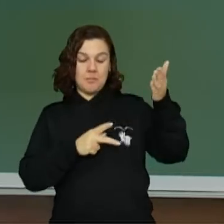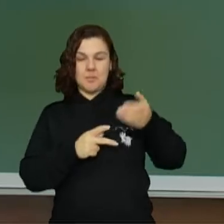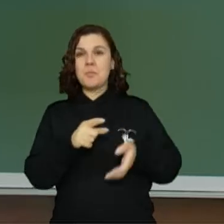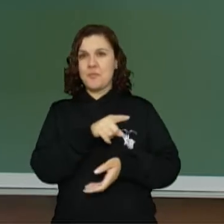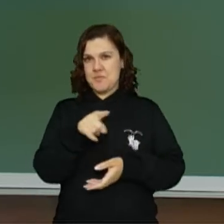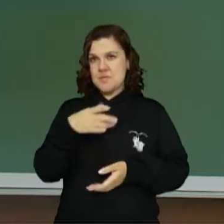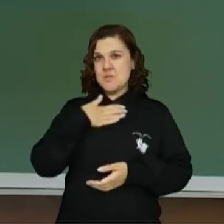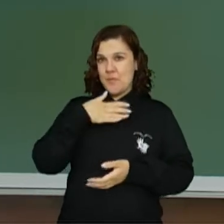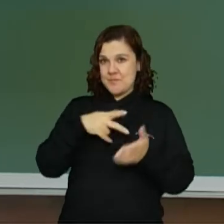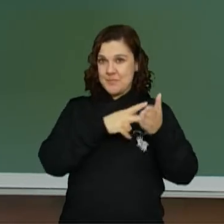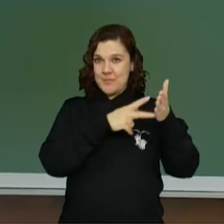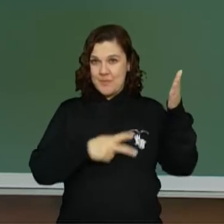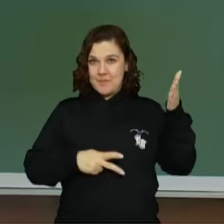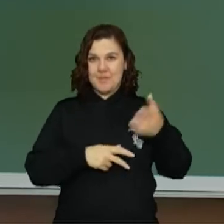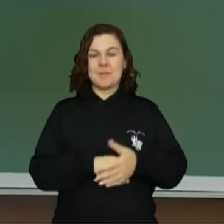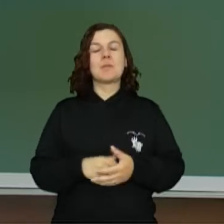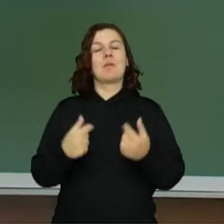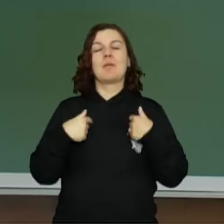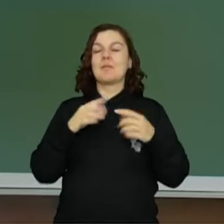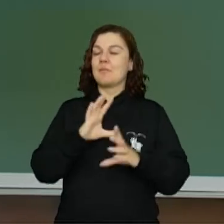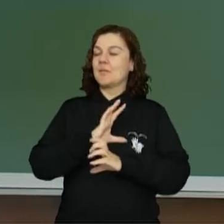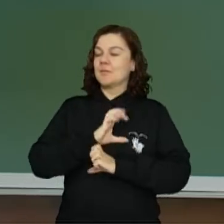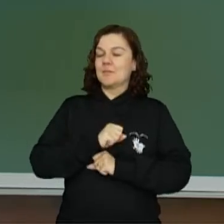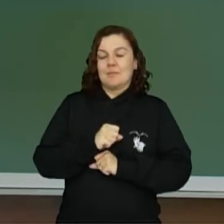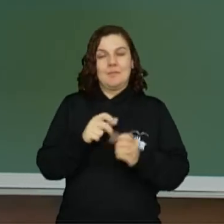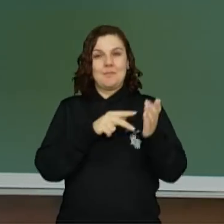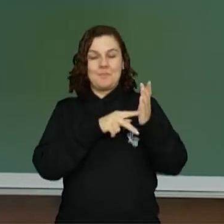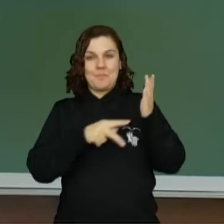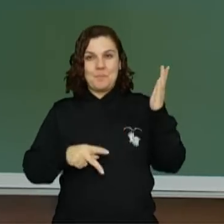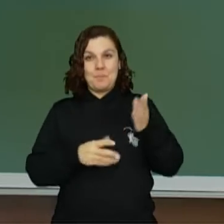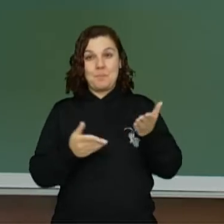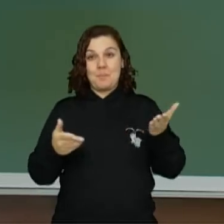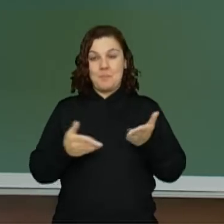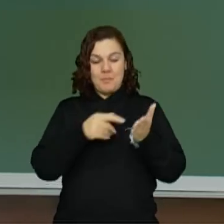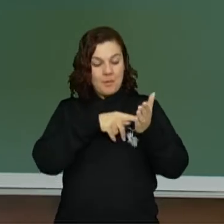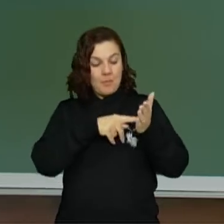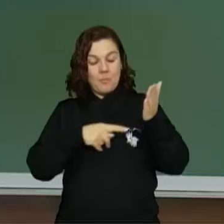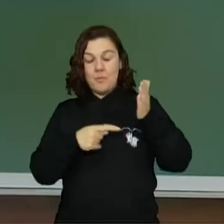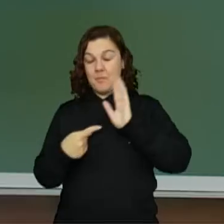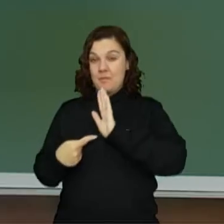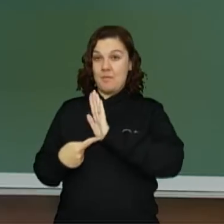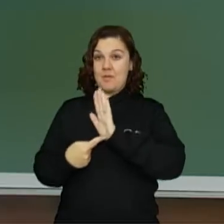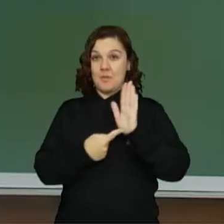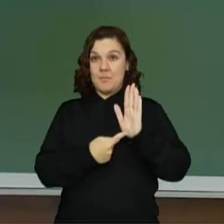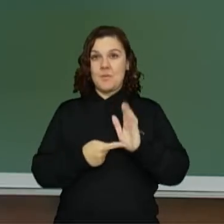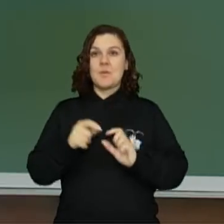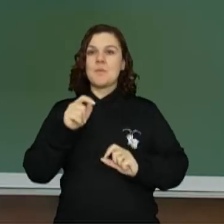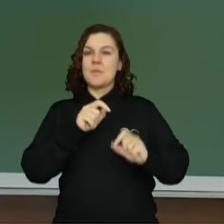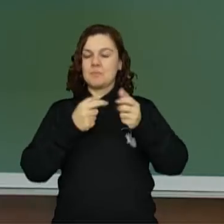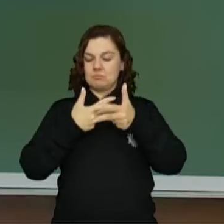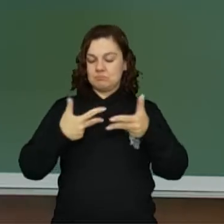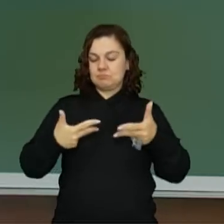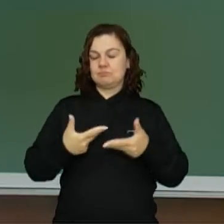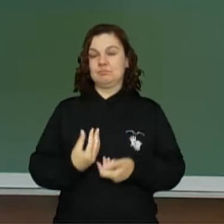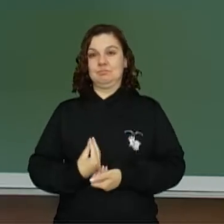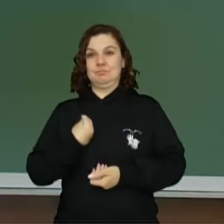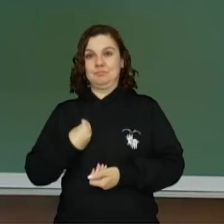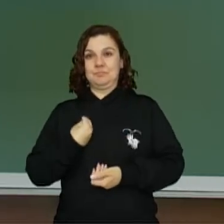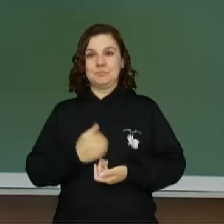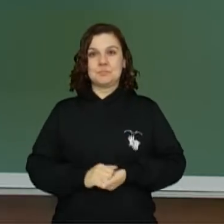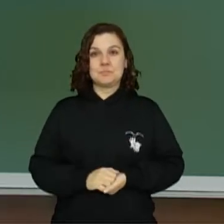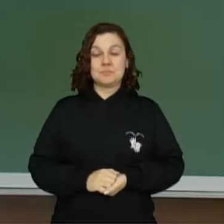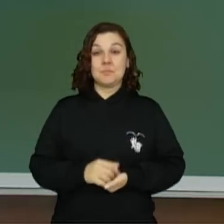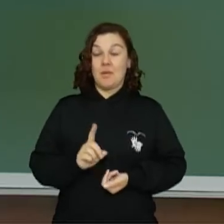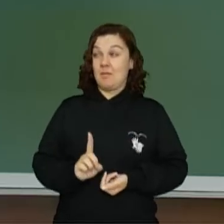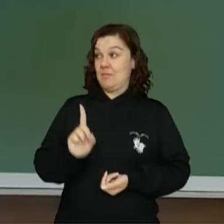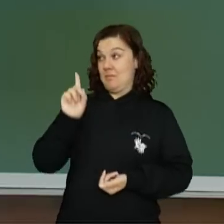Vocês gostam de poema? Ah, eu amo poema. E o poema, ele retrata muito bem muitas coisas da nossa vida.